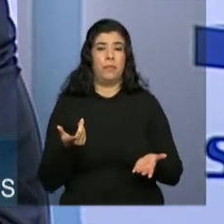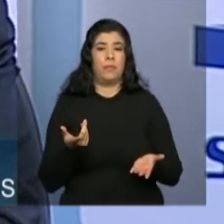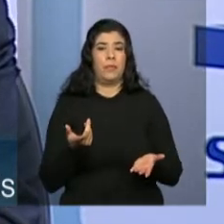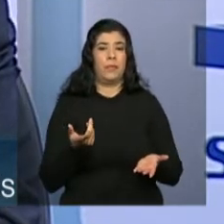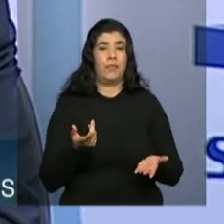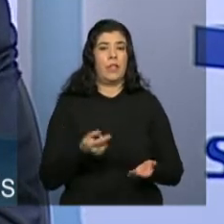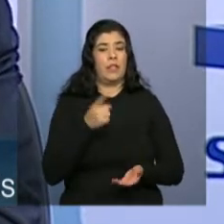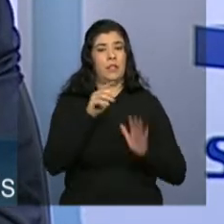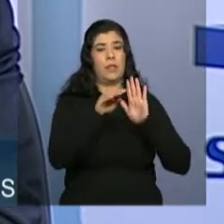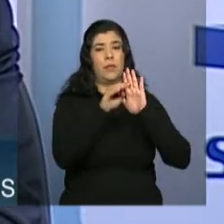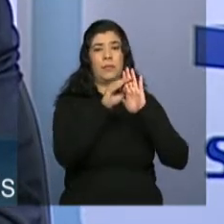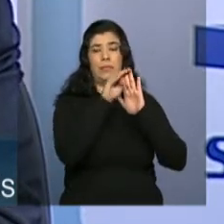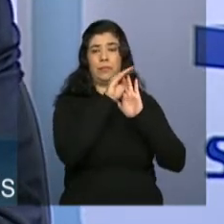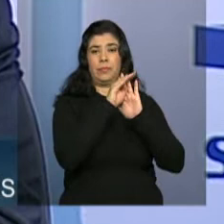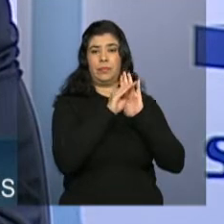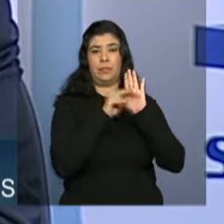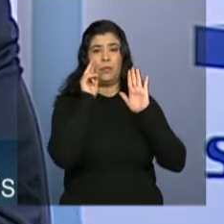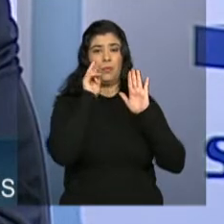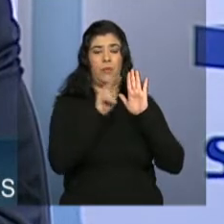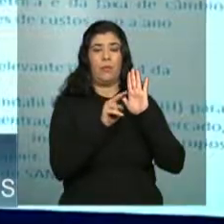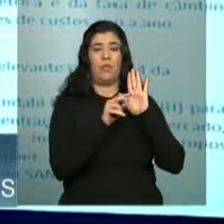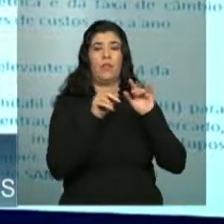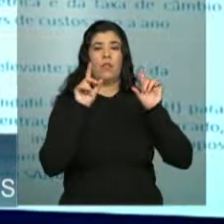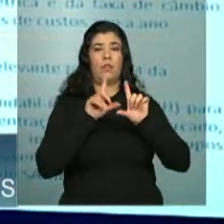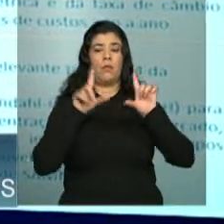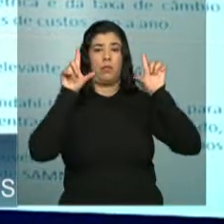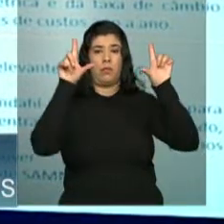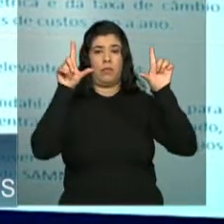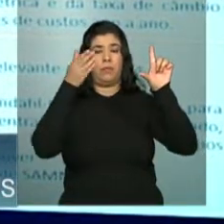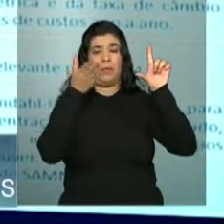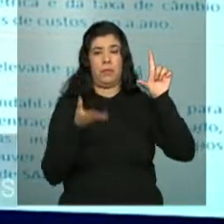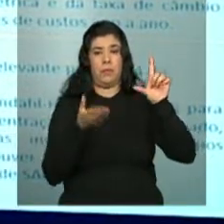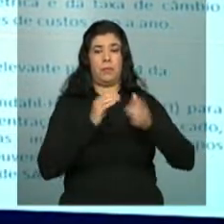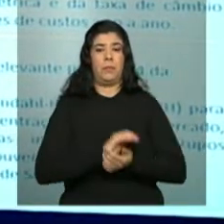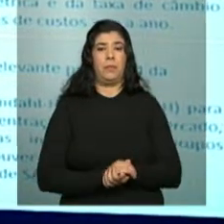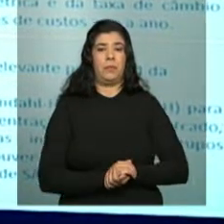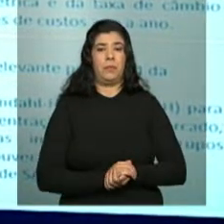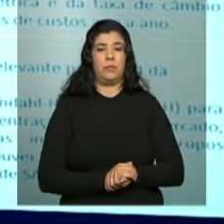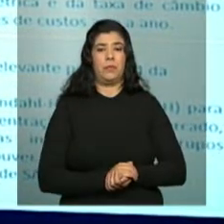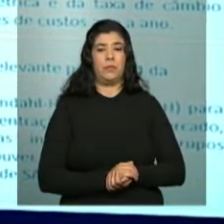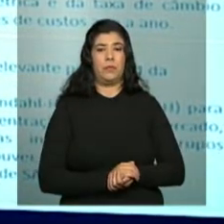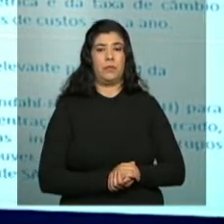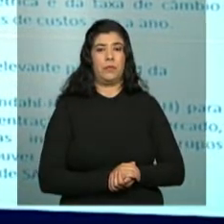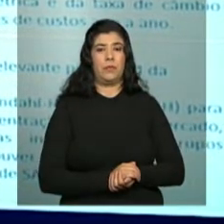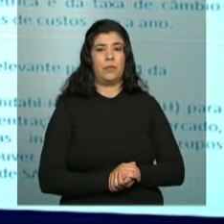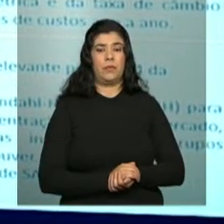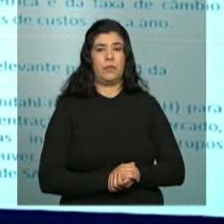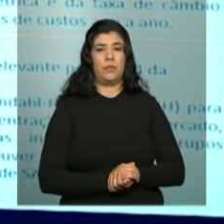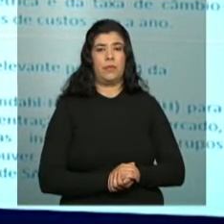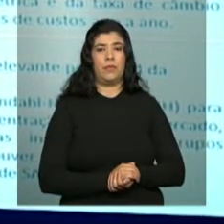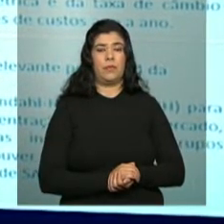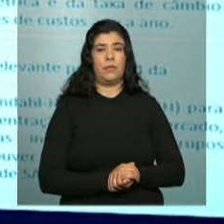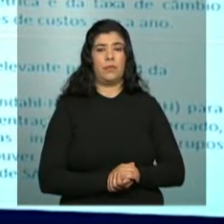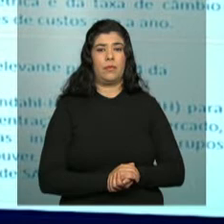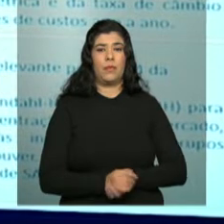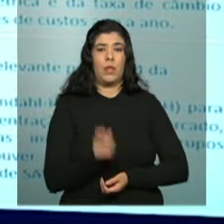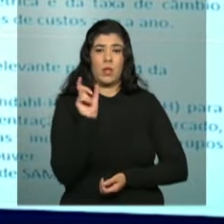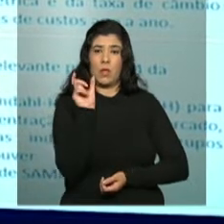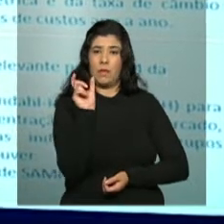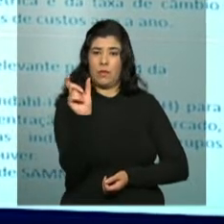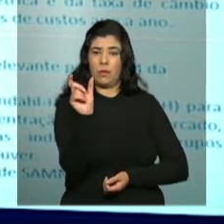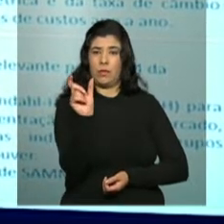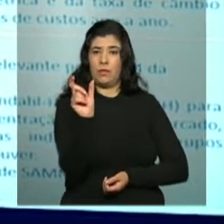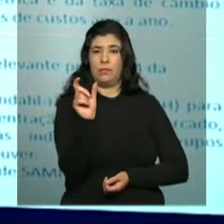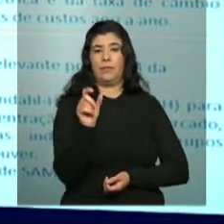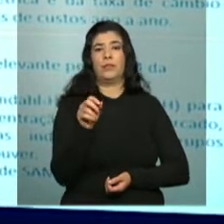nessa tabela né que a gente tá mostrando o fator x né ele ele